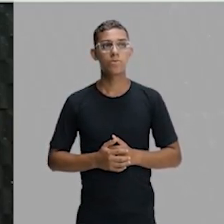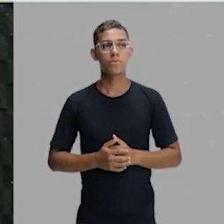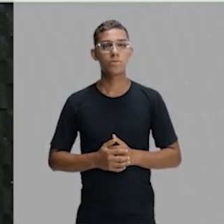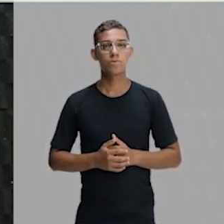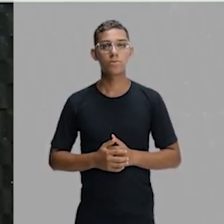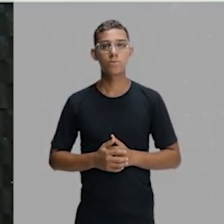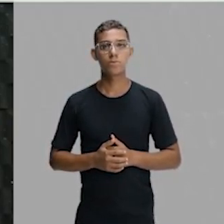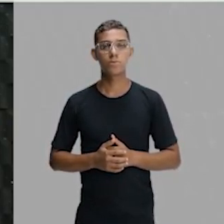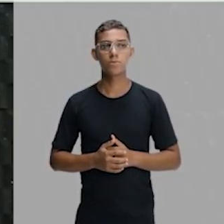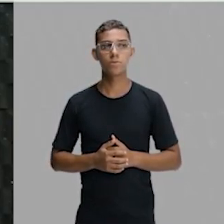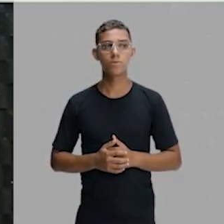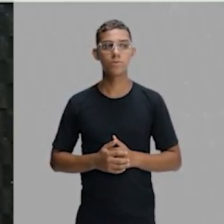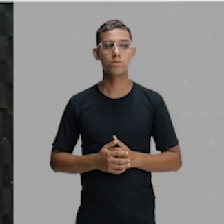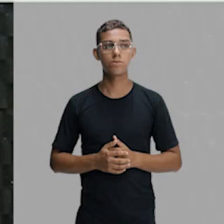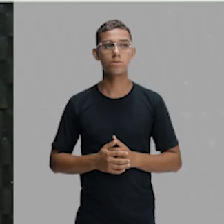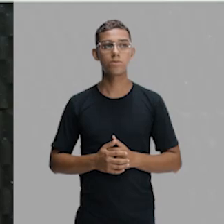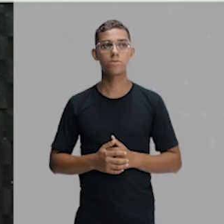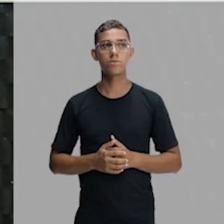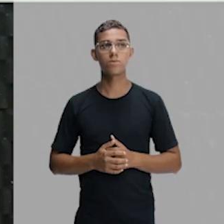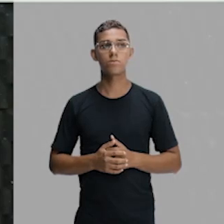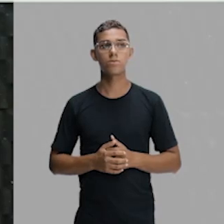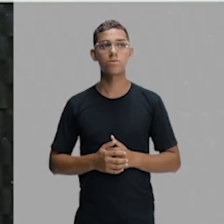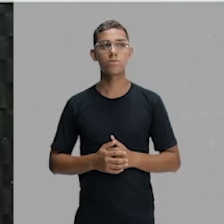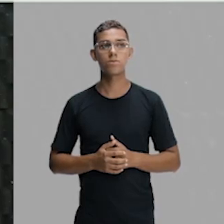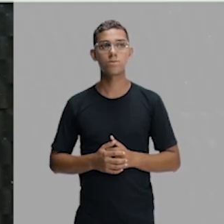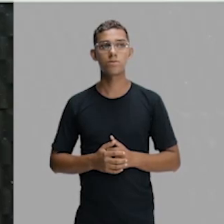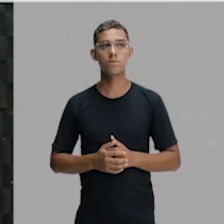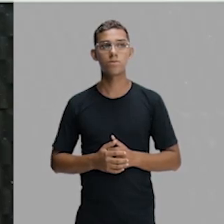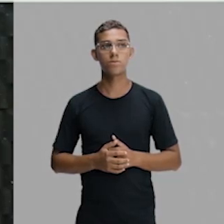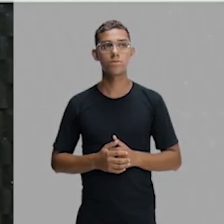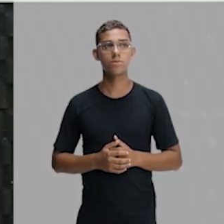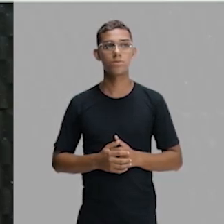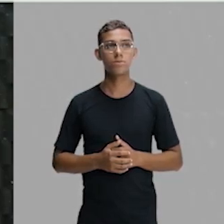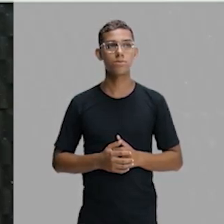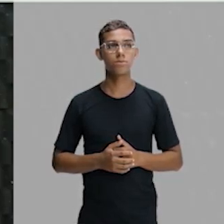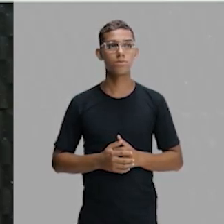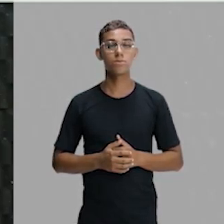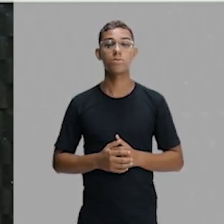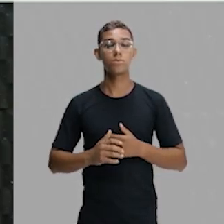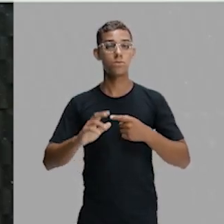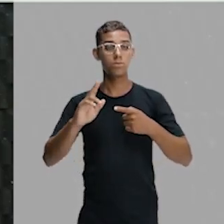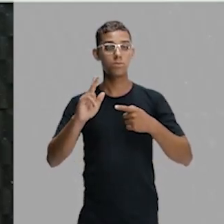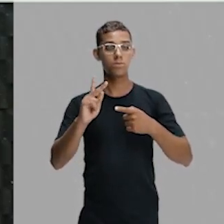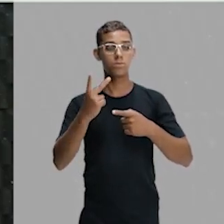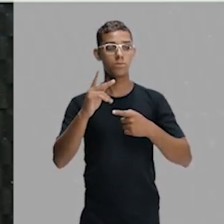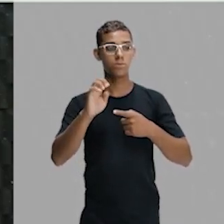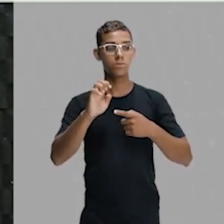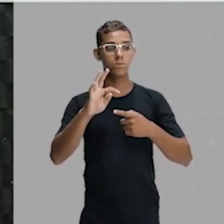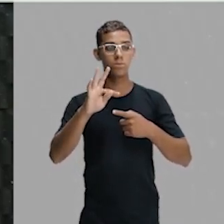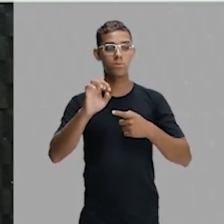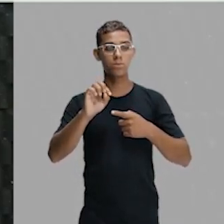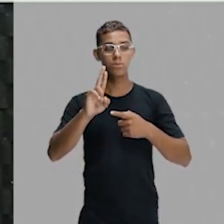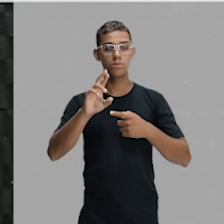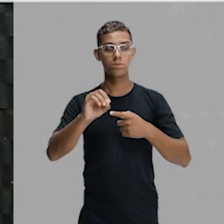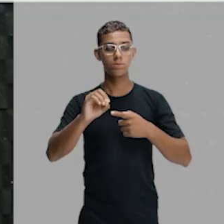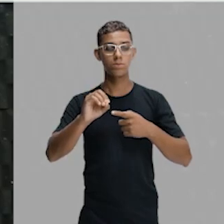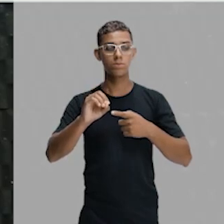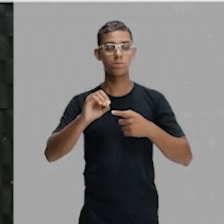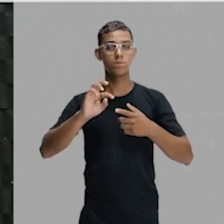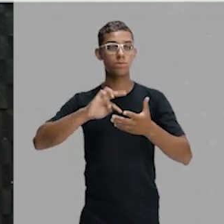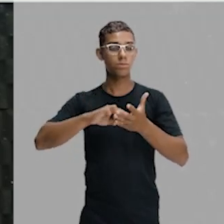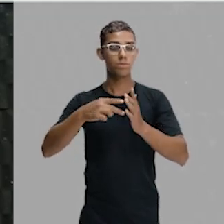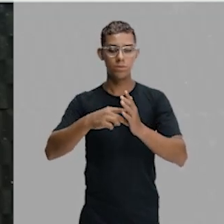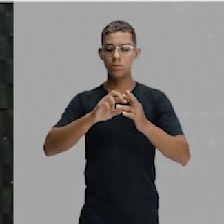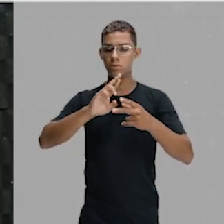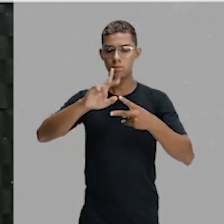Genótipo heterozigoto ou heterozigótico. Porque hétero, o termo hétero quer dizer diferente. 2 alelos diferentes, o